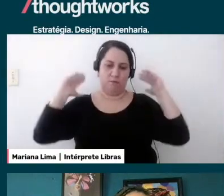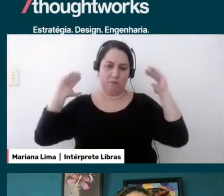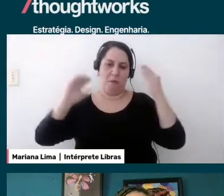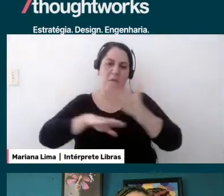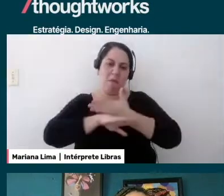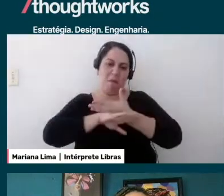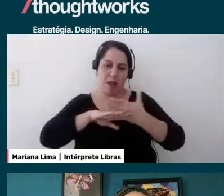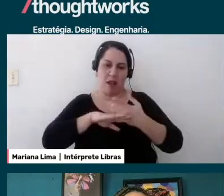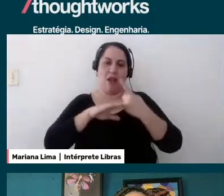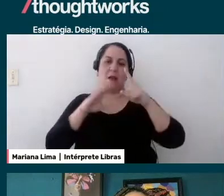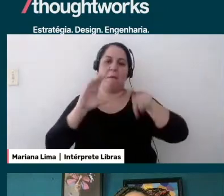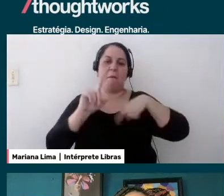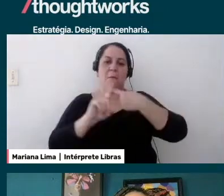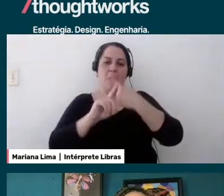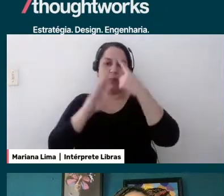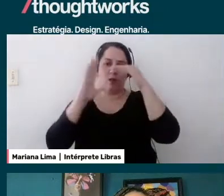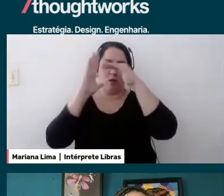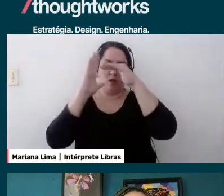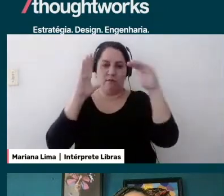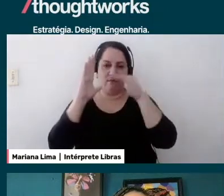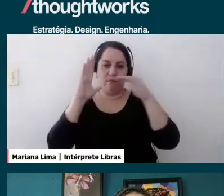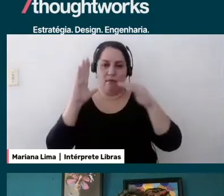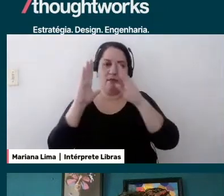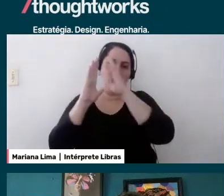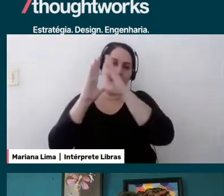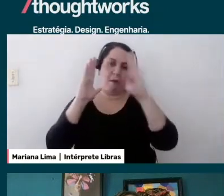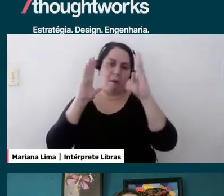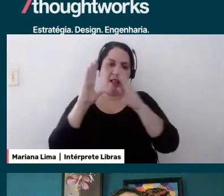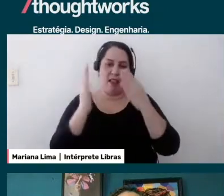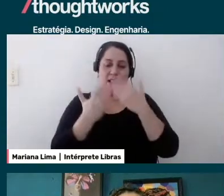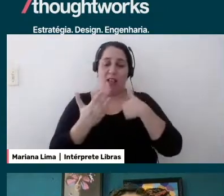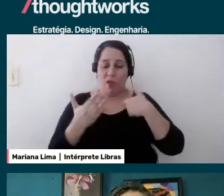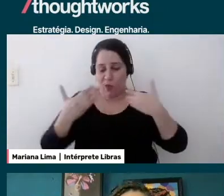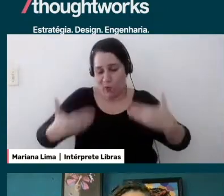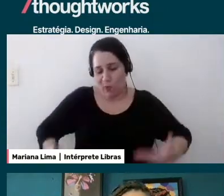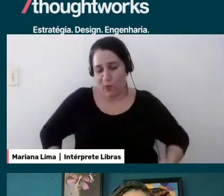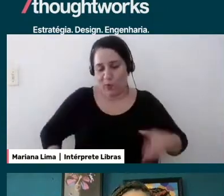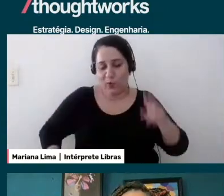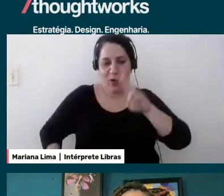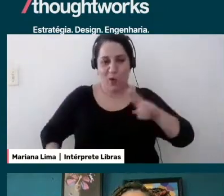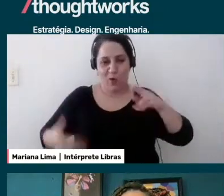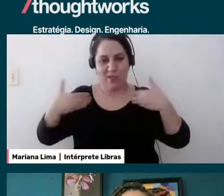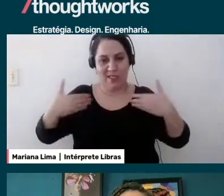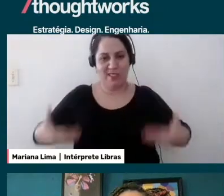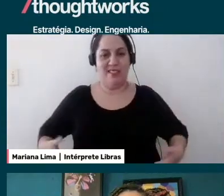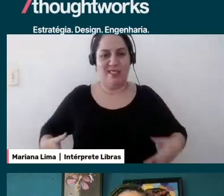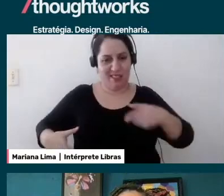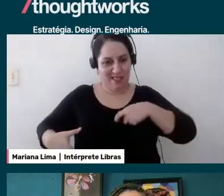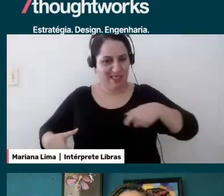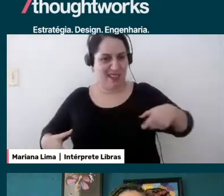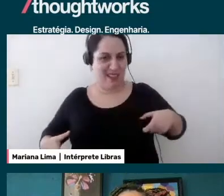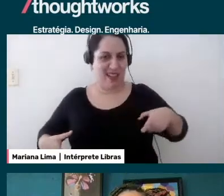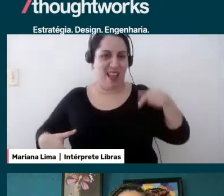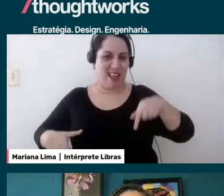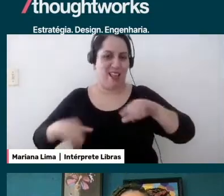estante com alguns livros. E eu tô com a camiseta da XConf, que não dá para ver direito, mas eu tô com ela.